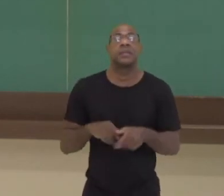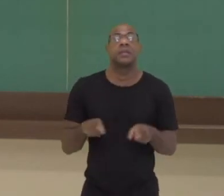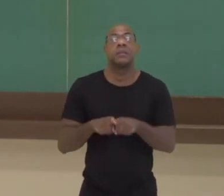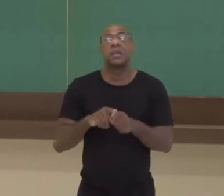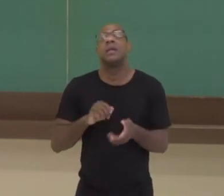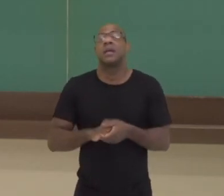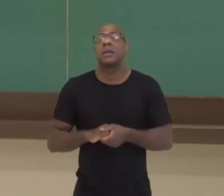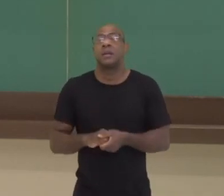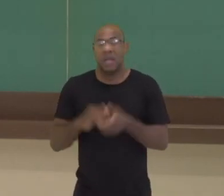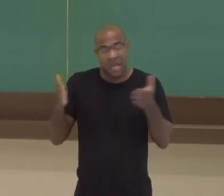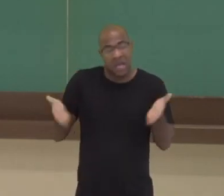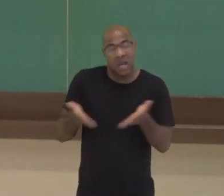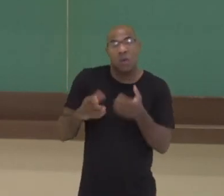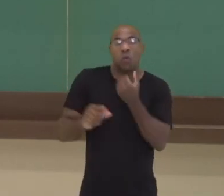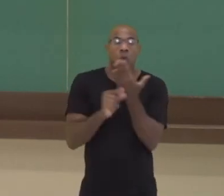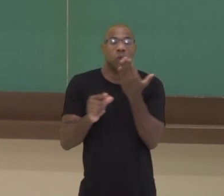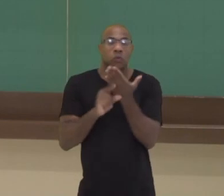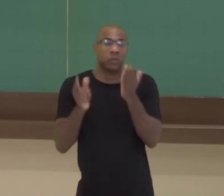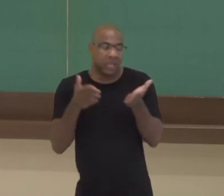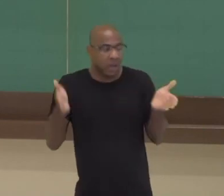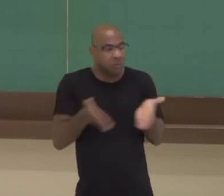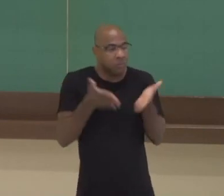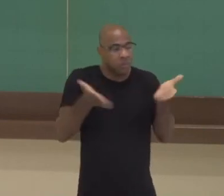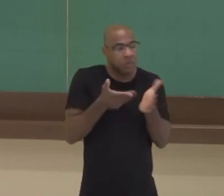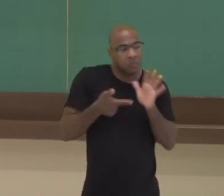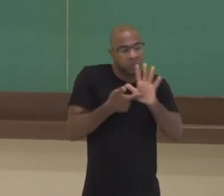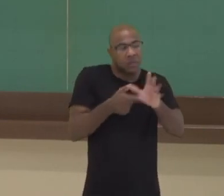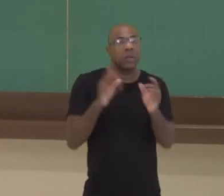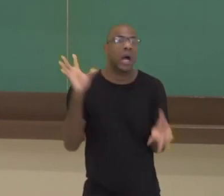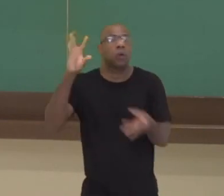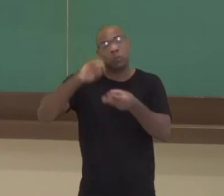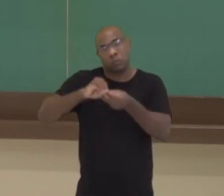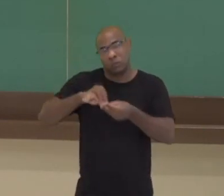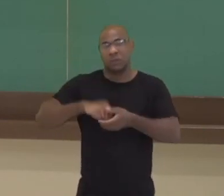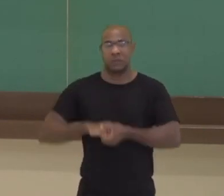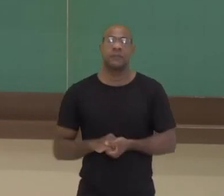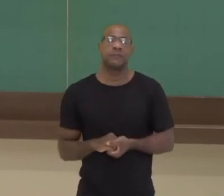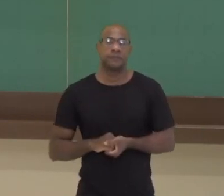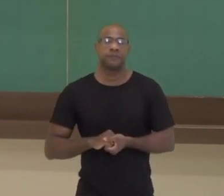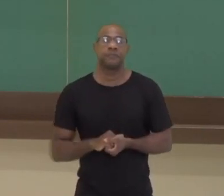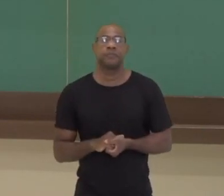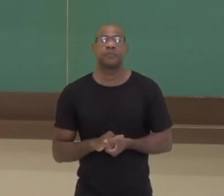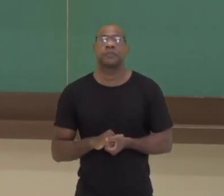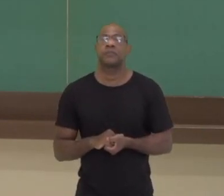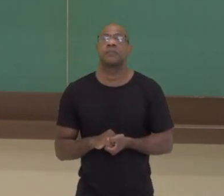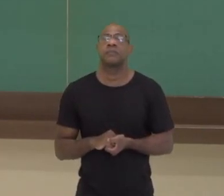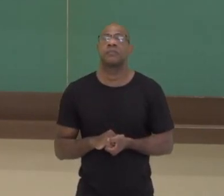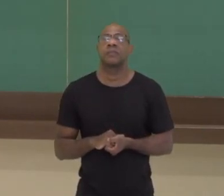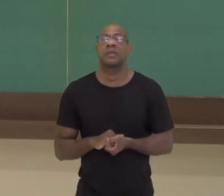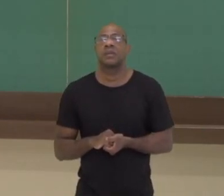é estimulada a quê? A tirar conclusões, como nesta crônica que acabamos de analisar.